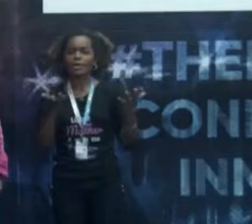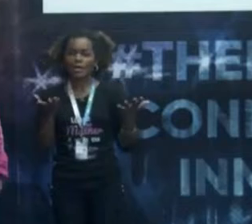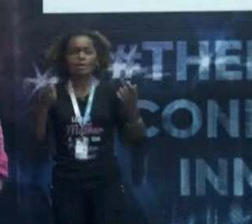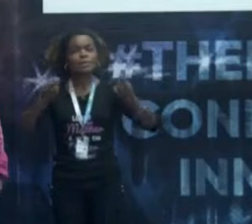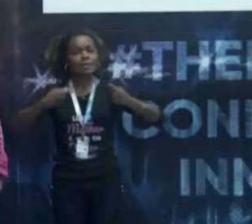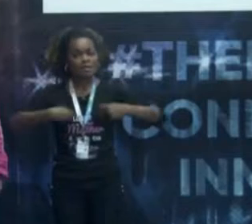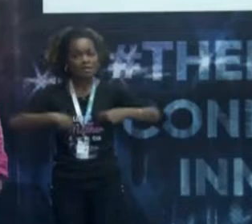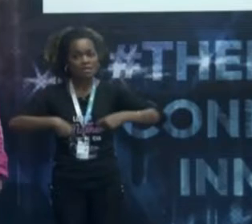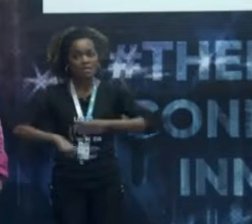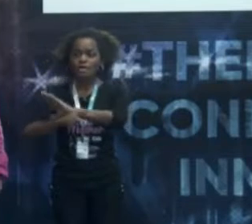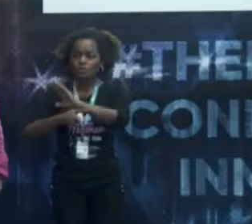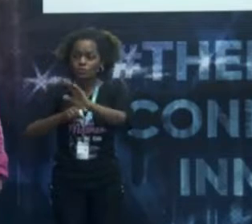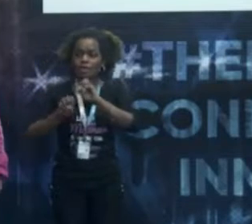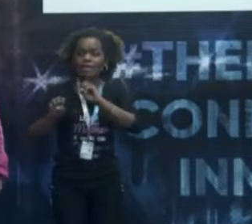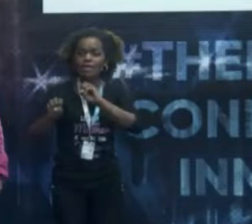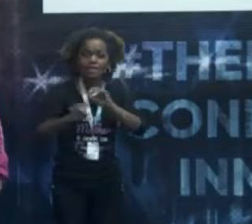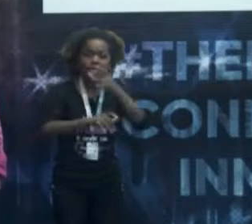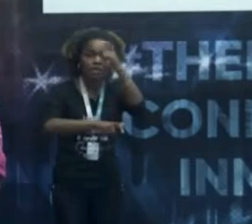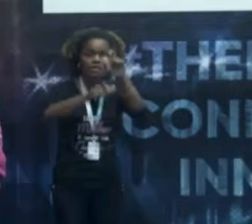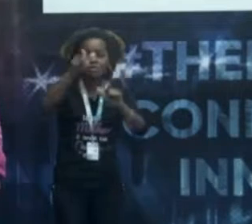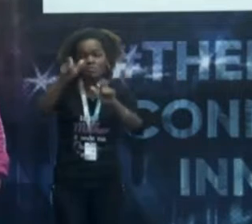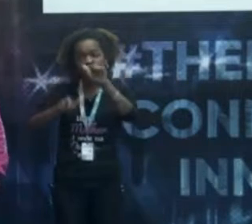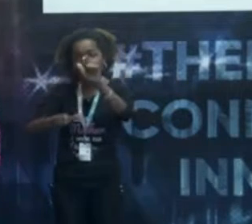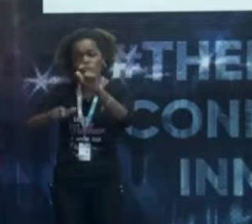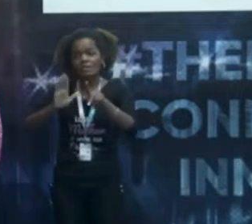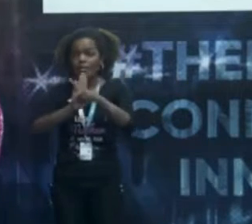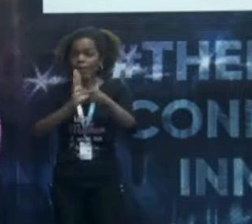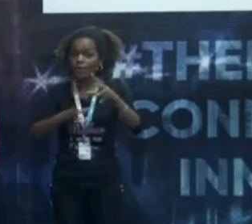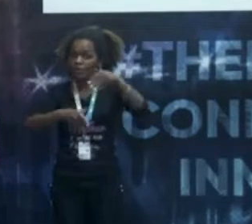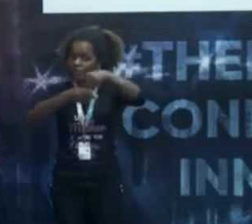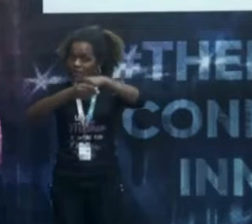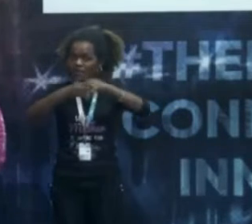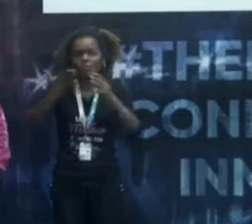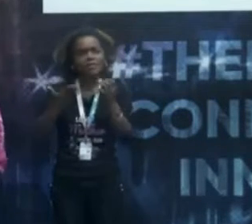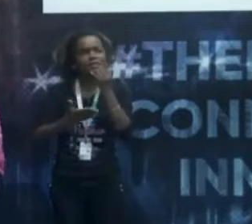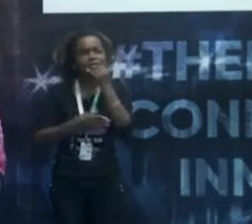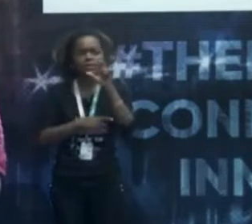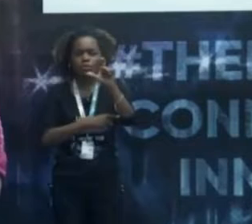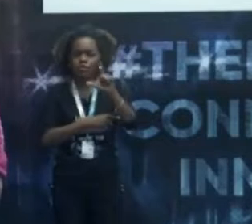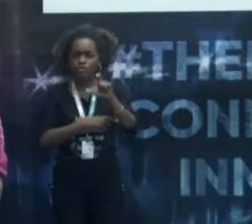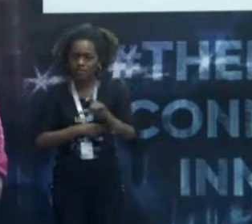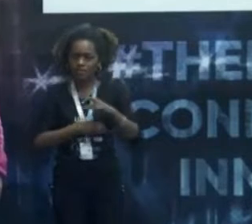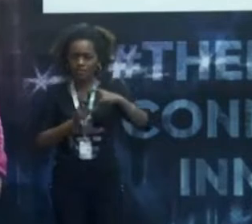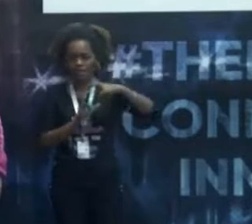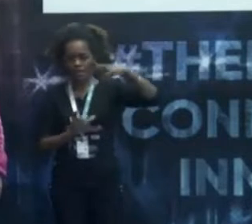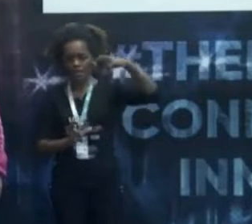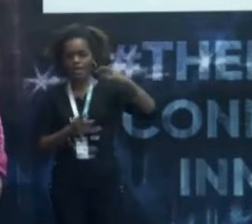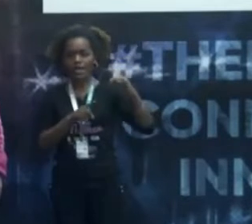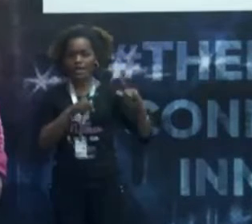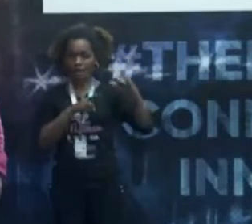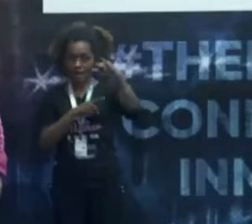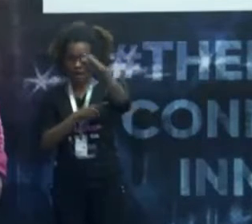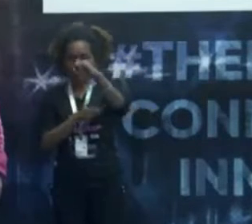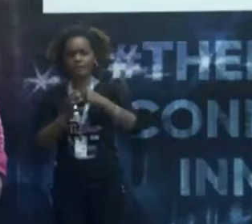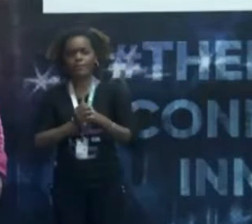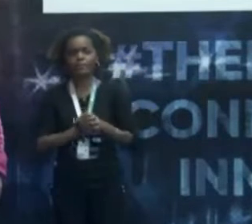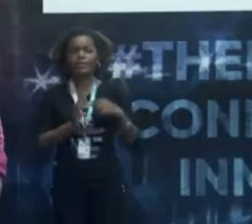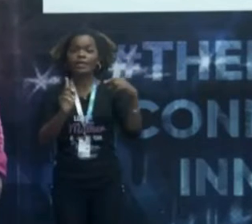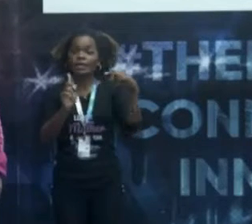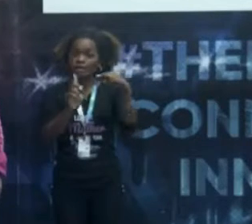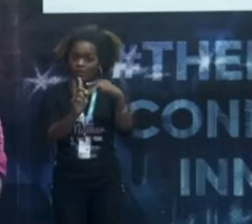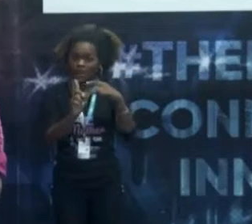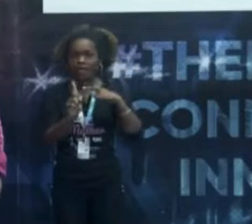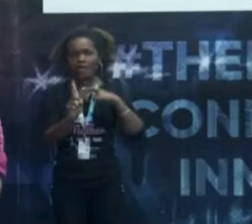eu treinava as pessoas de aeroportos, né, de check-in, embarque, desembarque, e a gente, desde